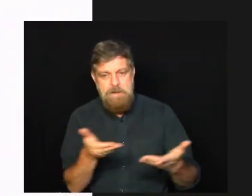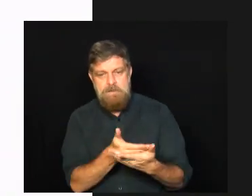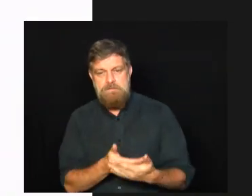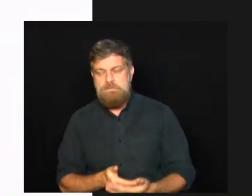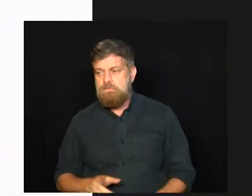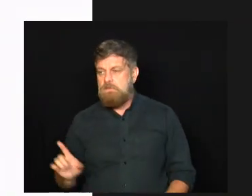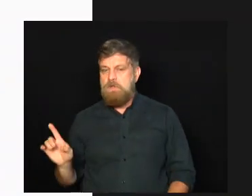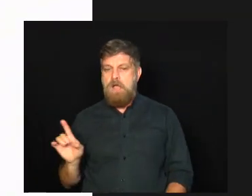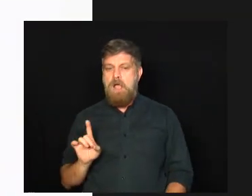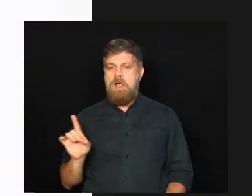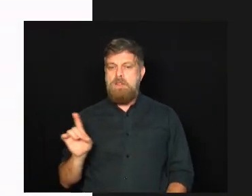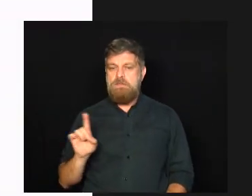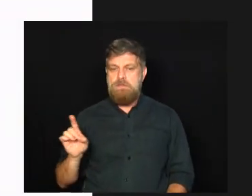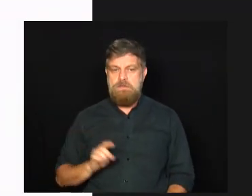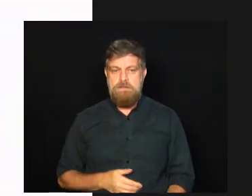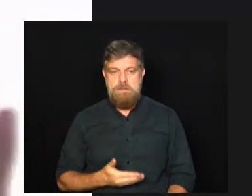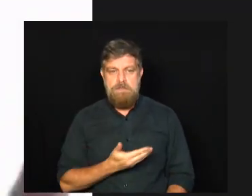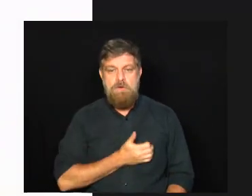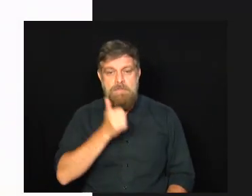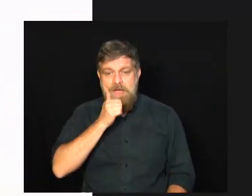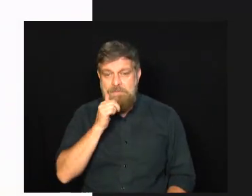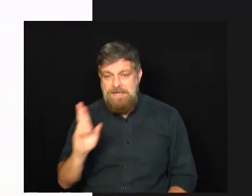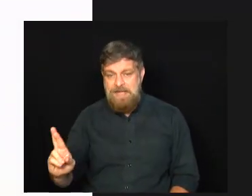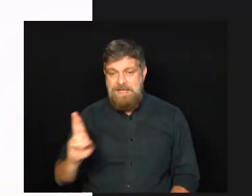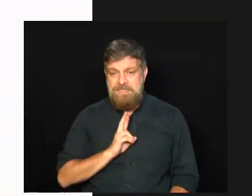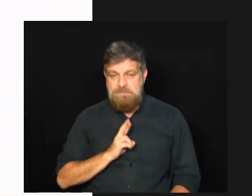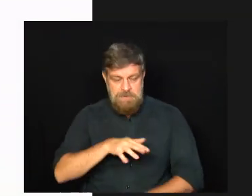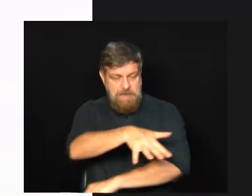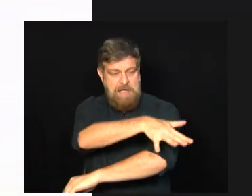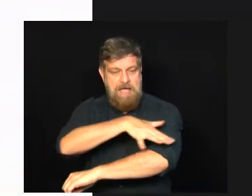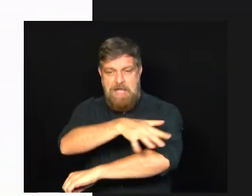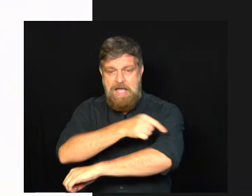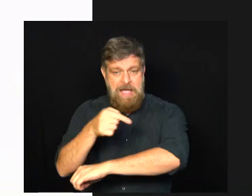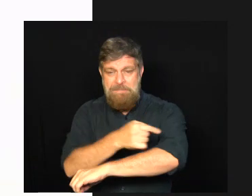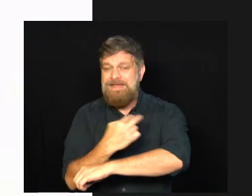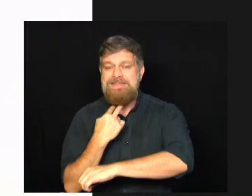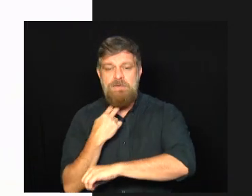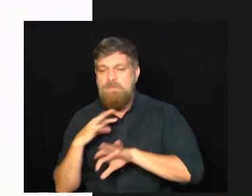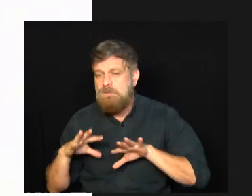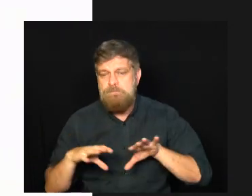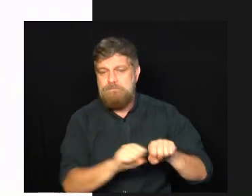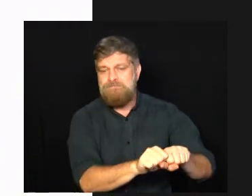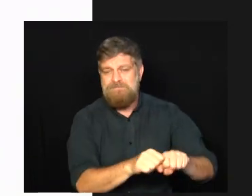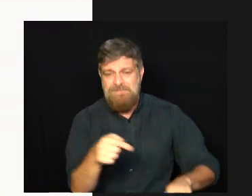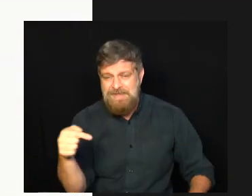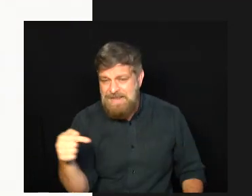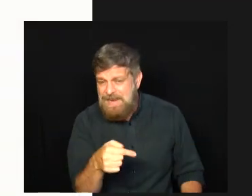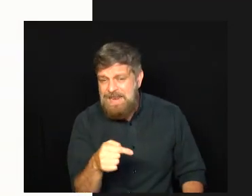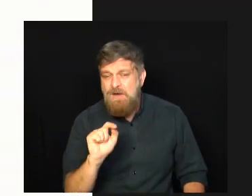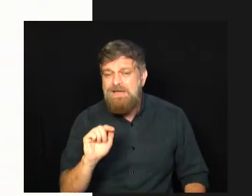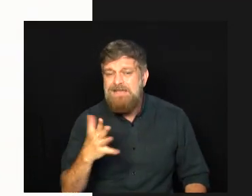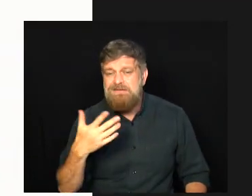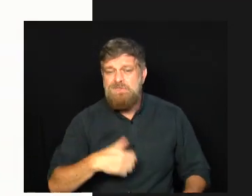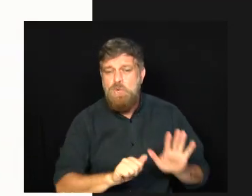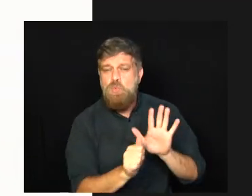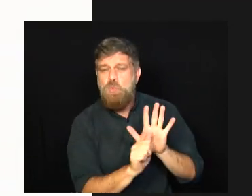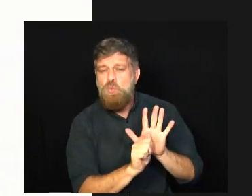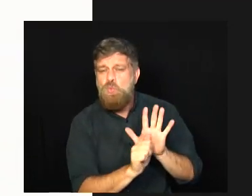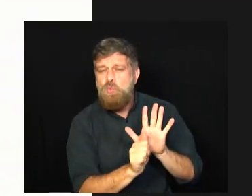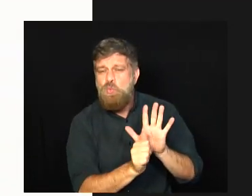Não. Então me disse a colega, Regina, a praça não pode ser ocupada. Ali o tráfico